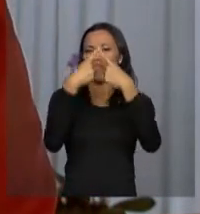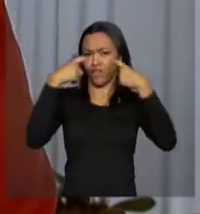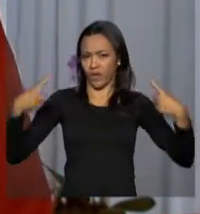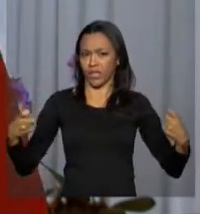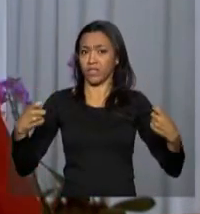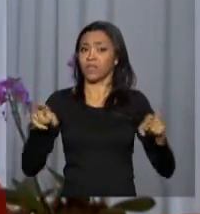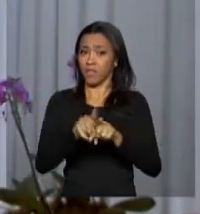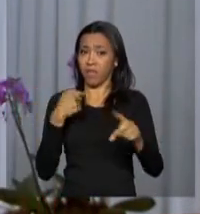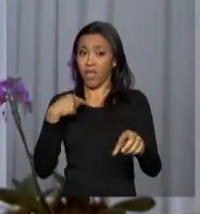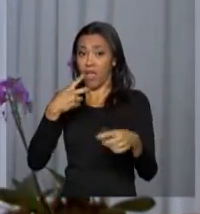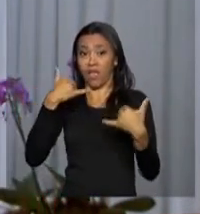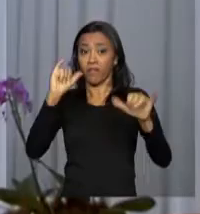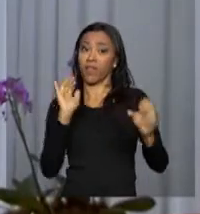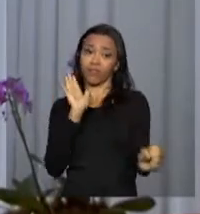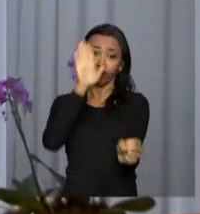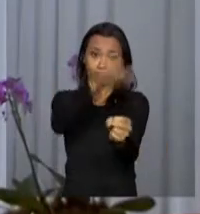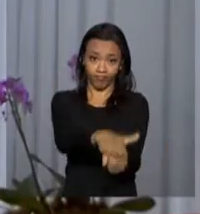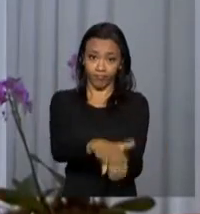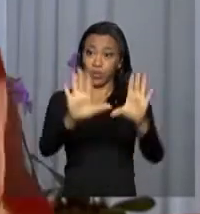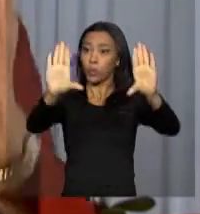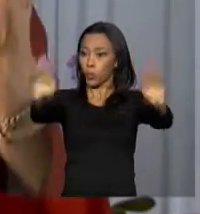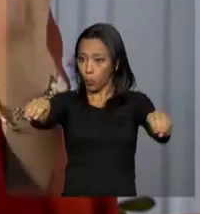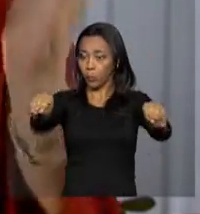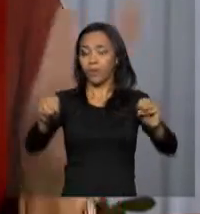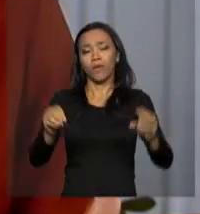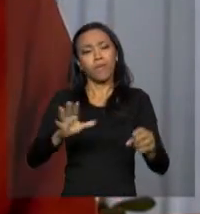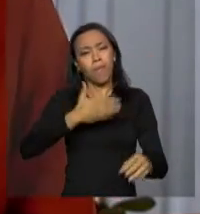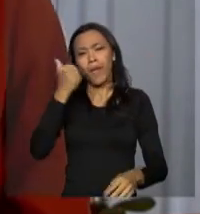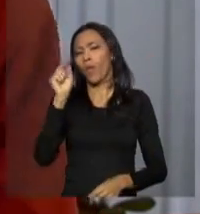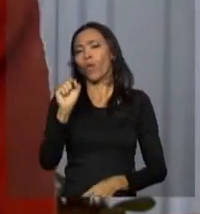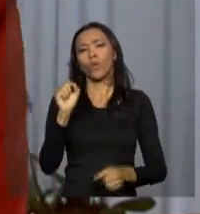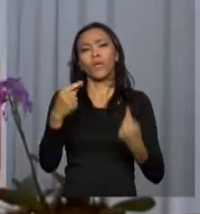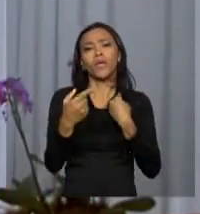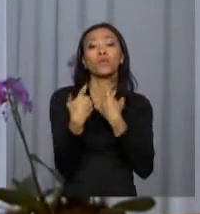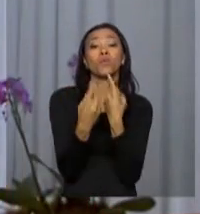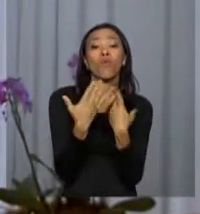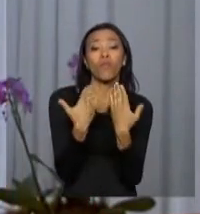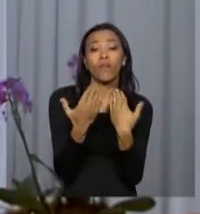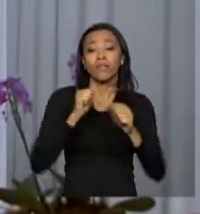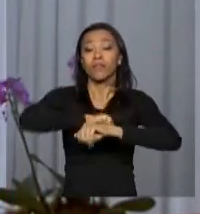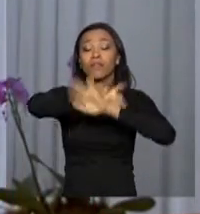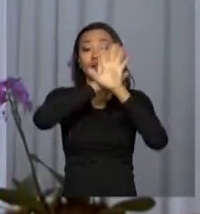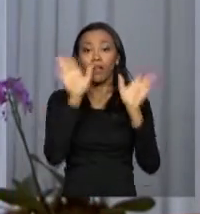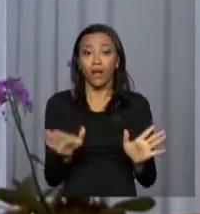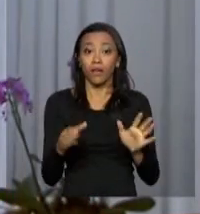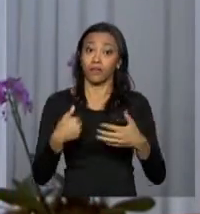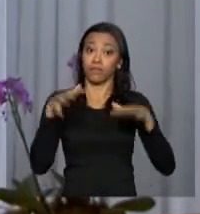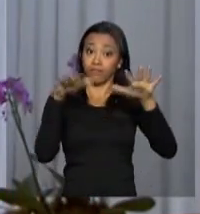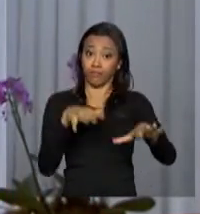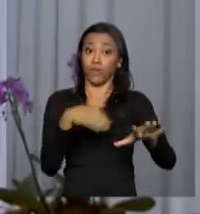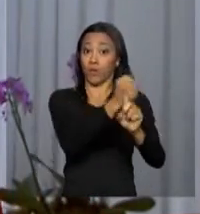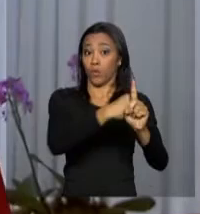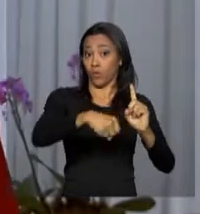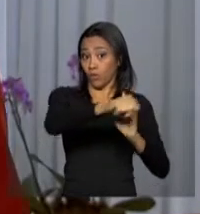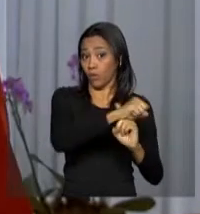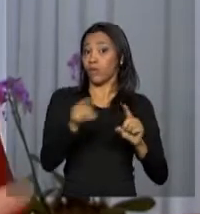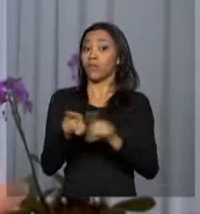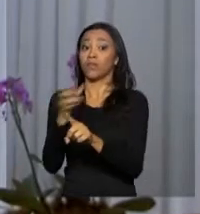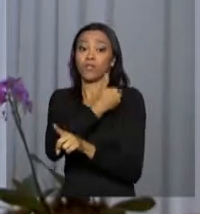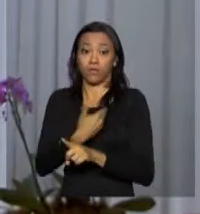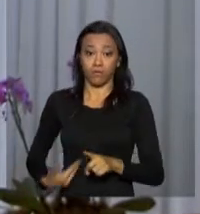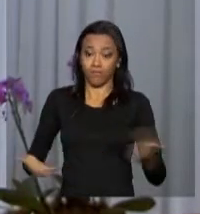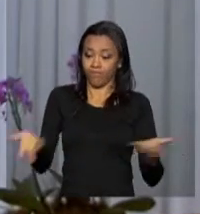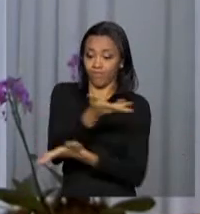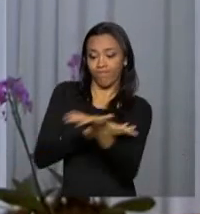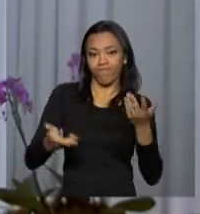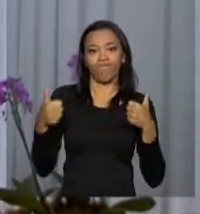repressão. Para isso, nada melhor que o diálogo franco e transparente entre o governo e a sociedade. Por